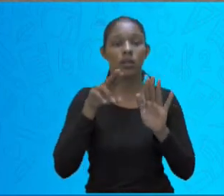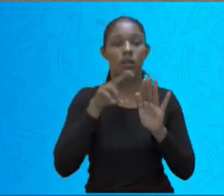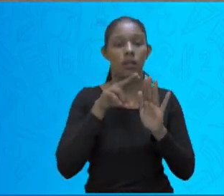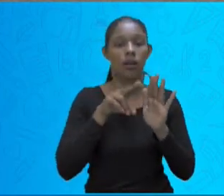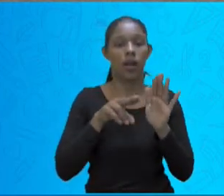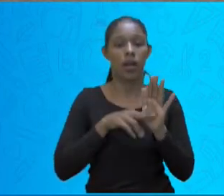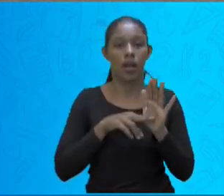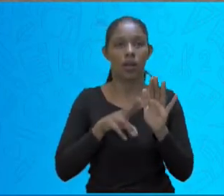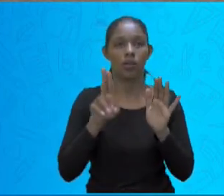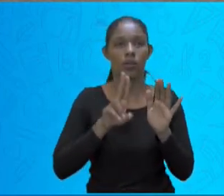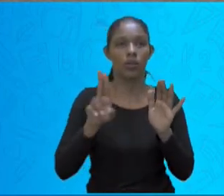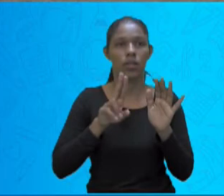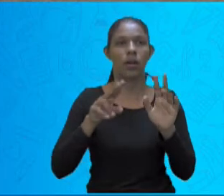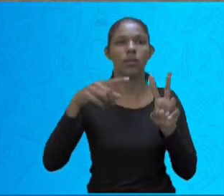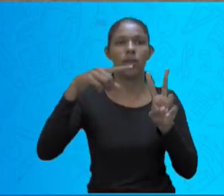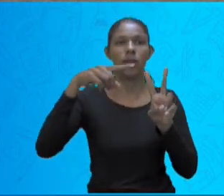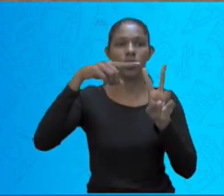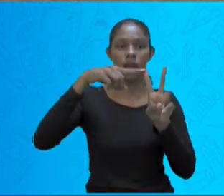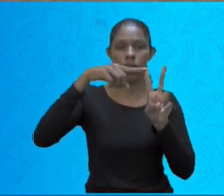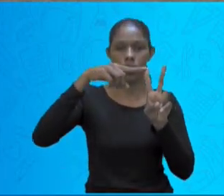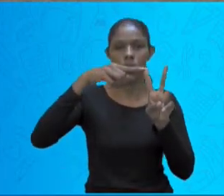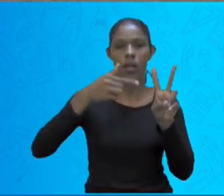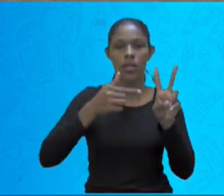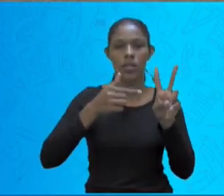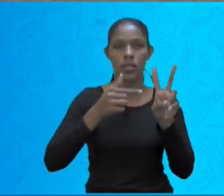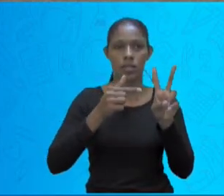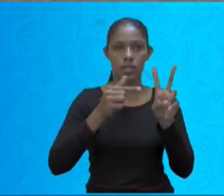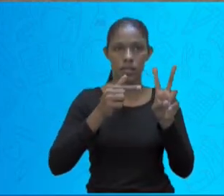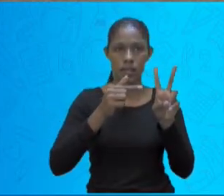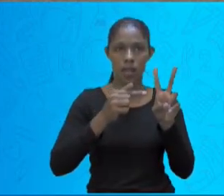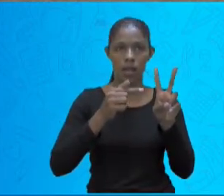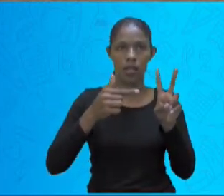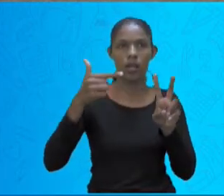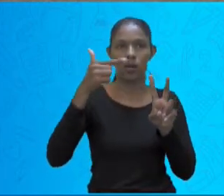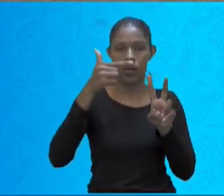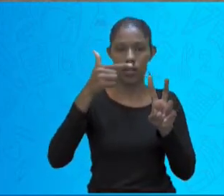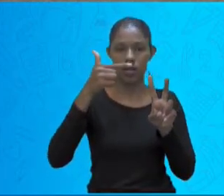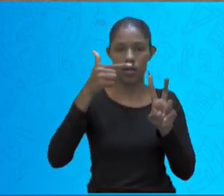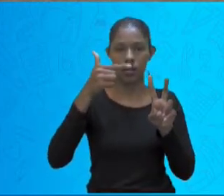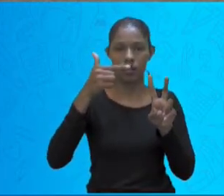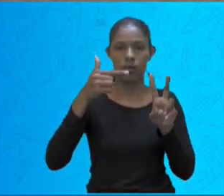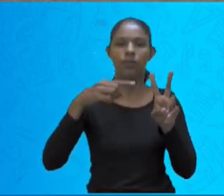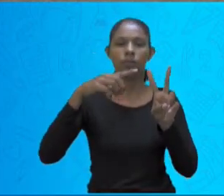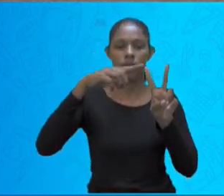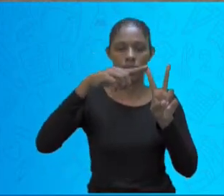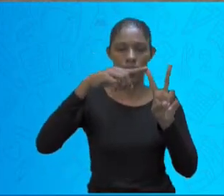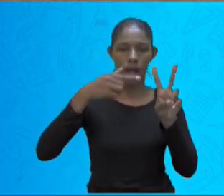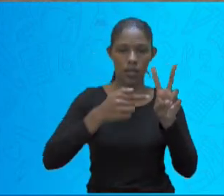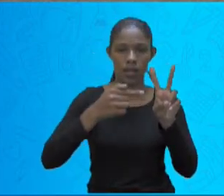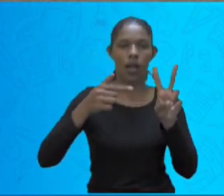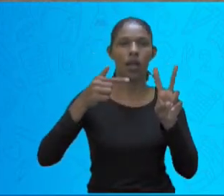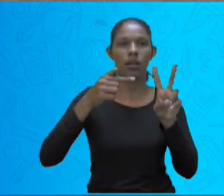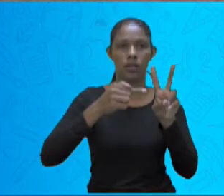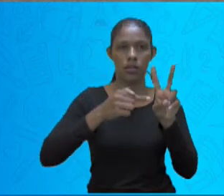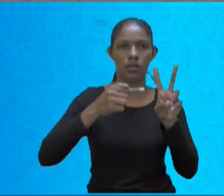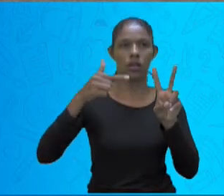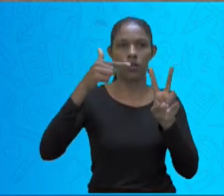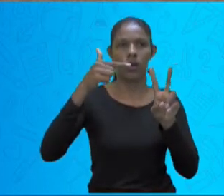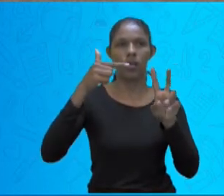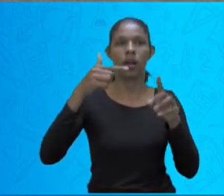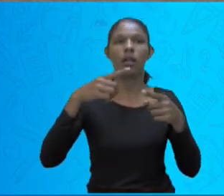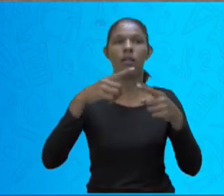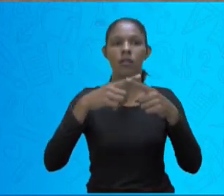7 ao quadrado, vezes raiz quadrada de 5. Aqui eu posso resolver, eu tenho um índice igual ao expoente,